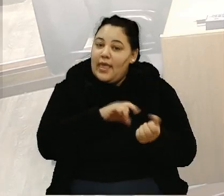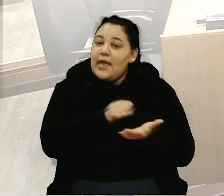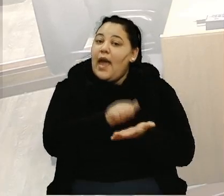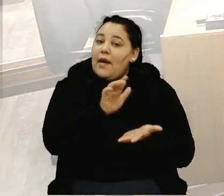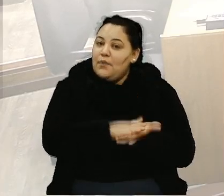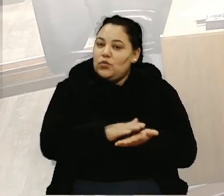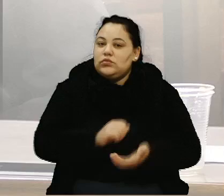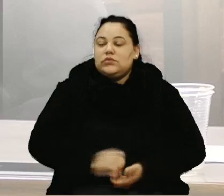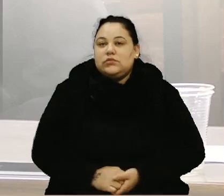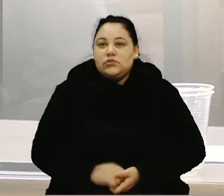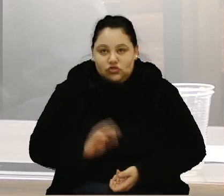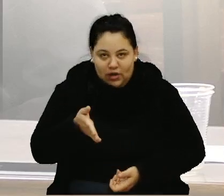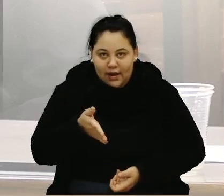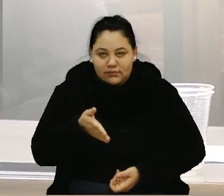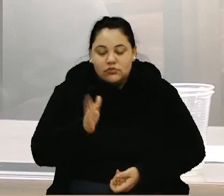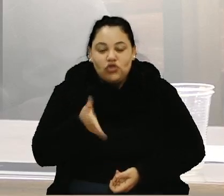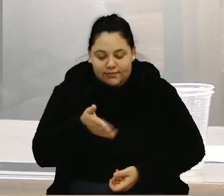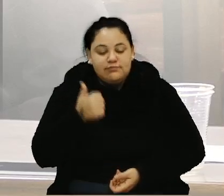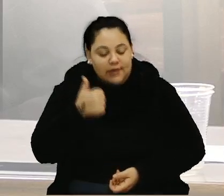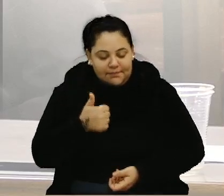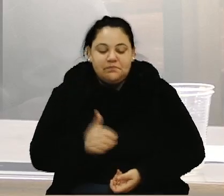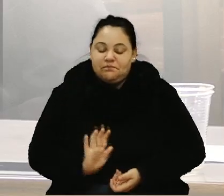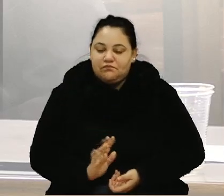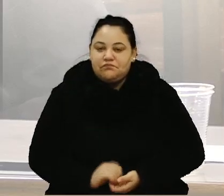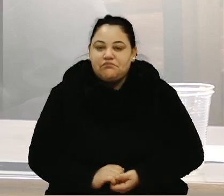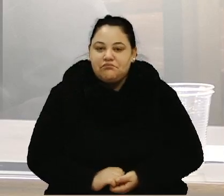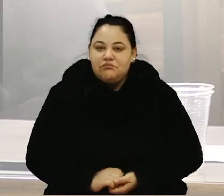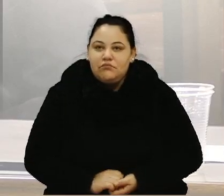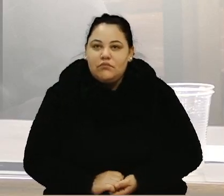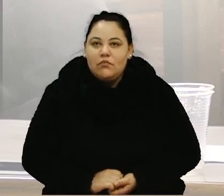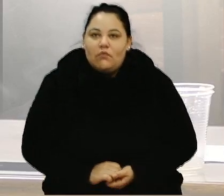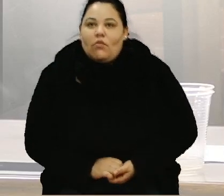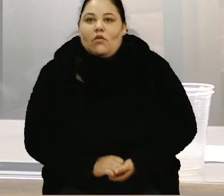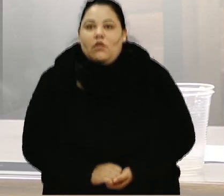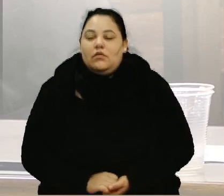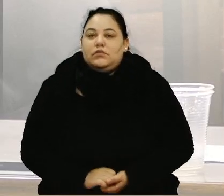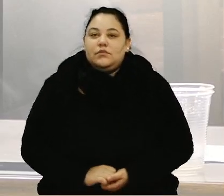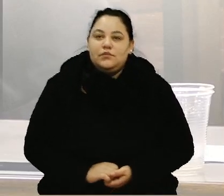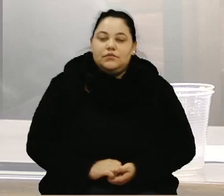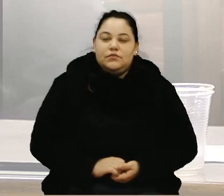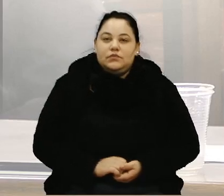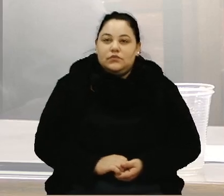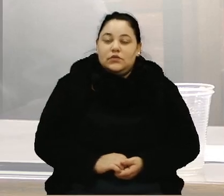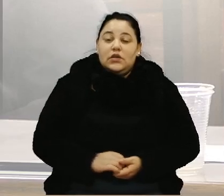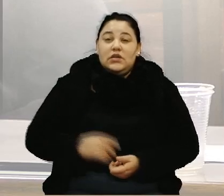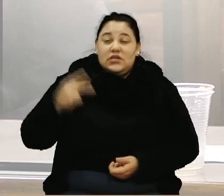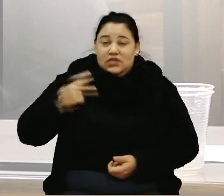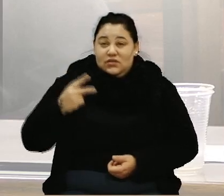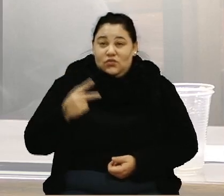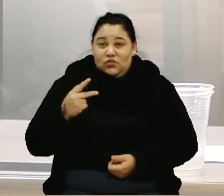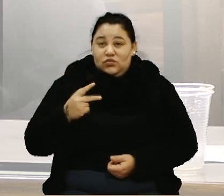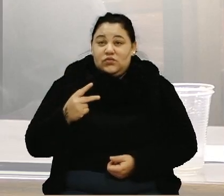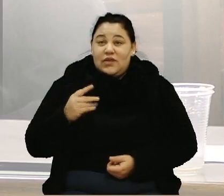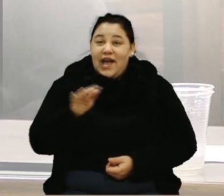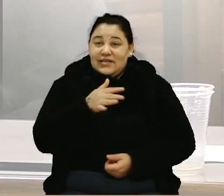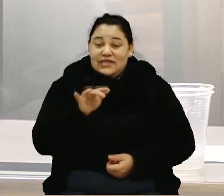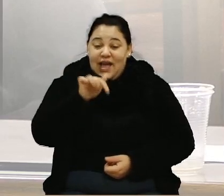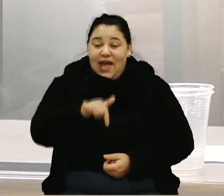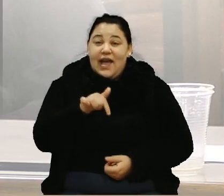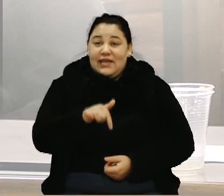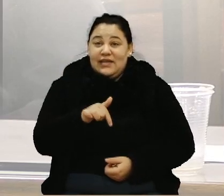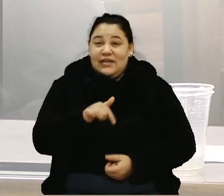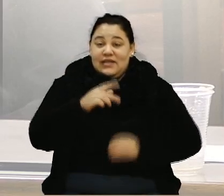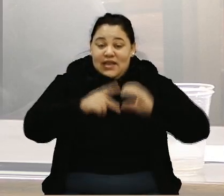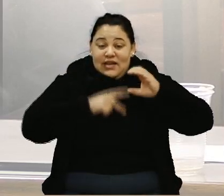foi. Foi? Já. Bom, segundo, vereador, muitas vezes aqui na Câmara, a própria comunidade acusa